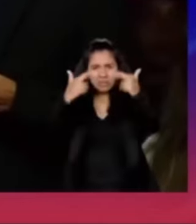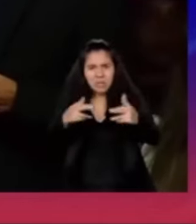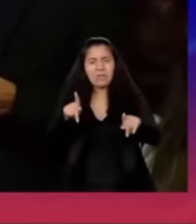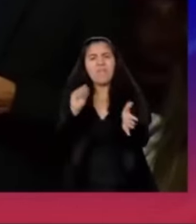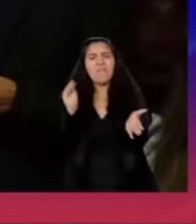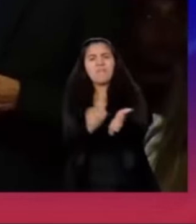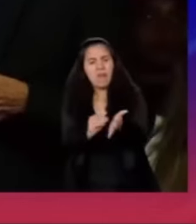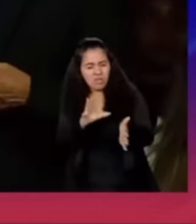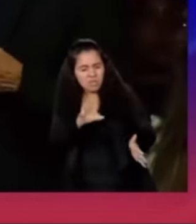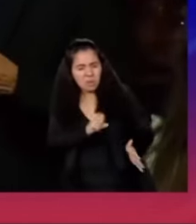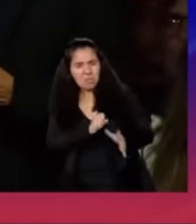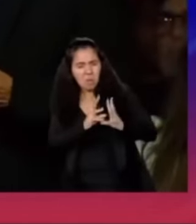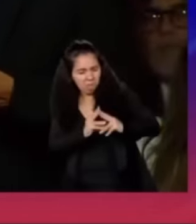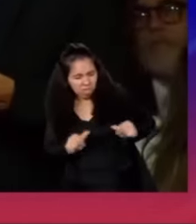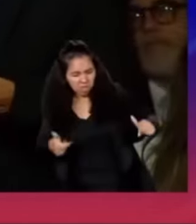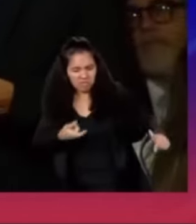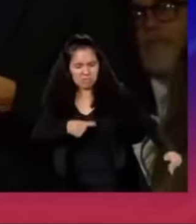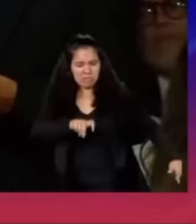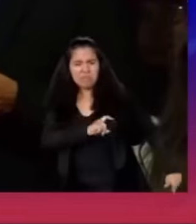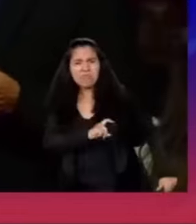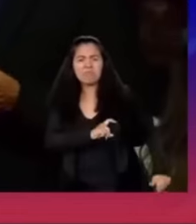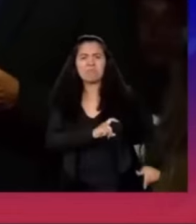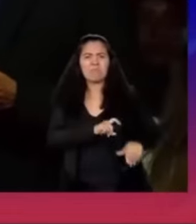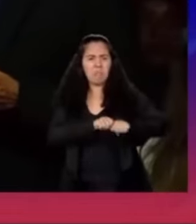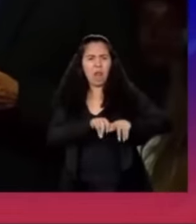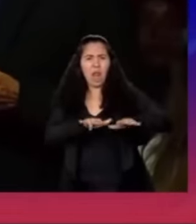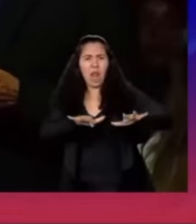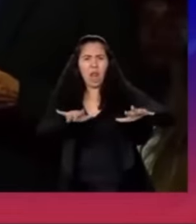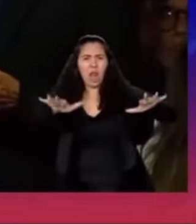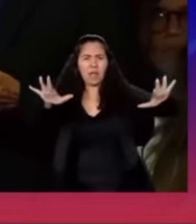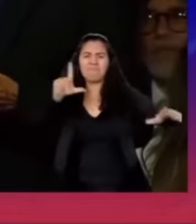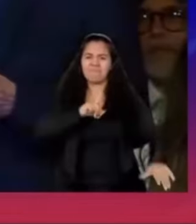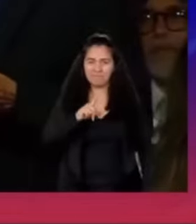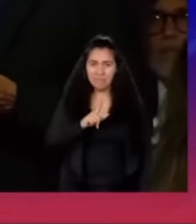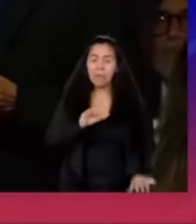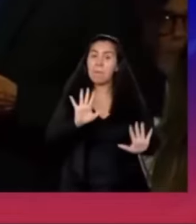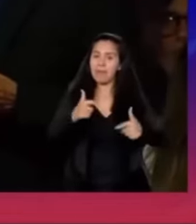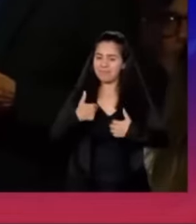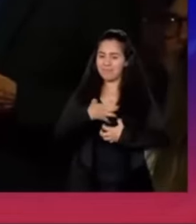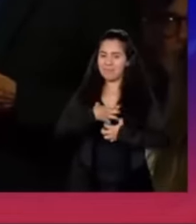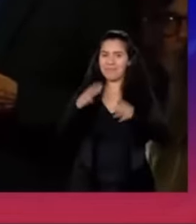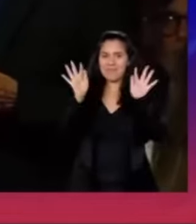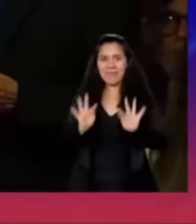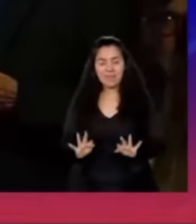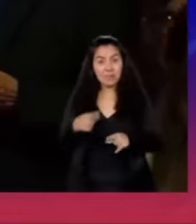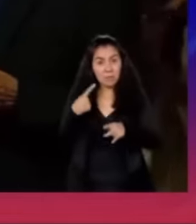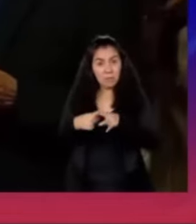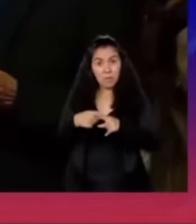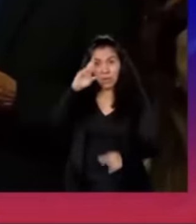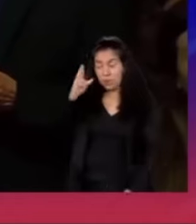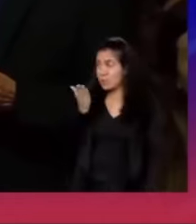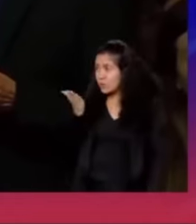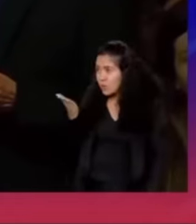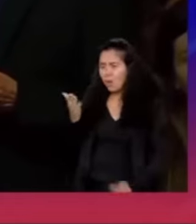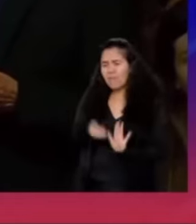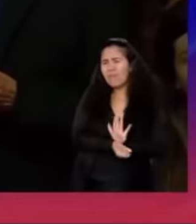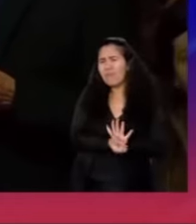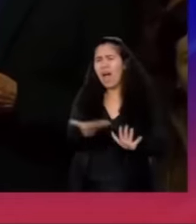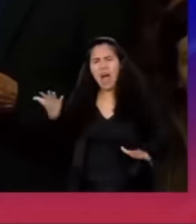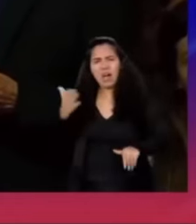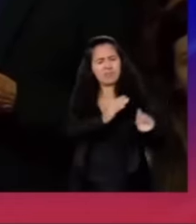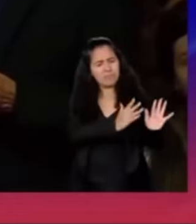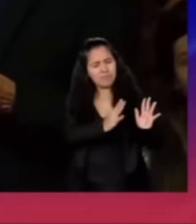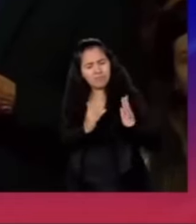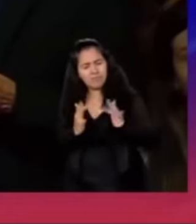amor dominou muitos cantos deste país. Fico feliz porque o senhor, em muitos momentos, tem